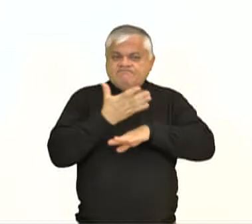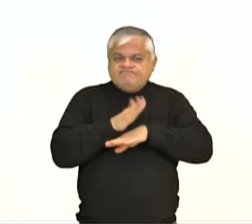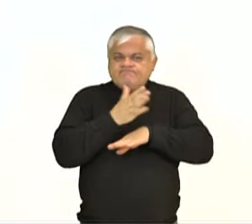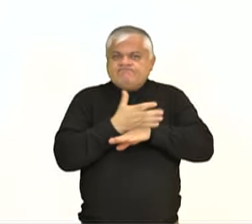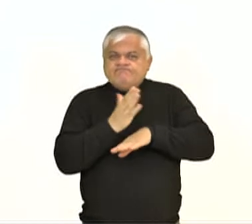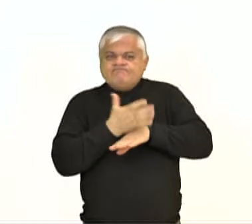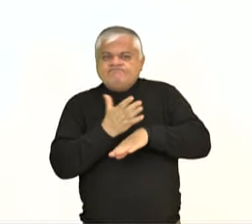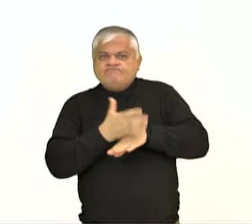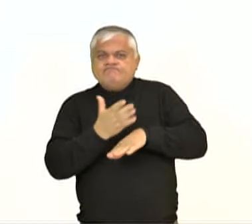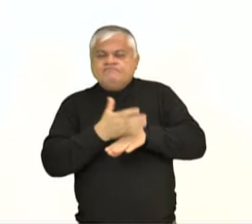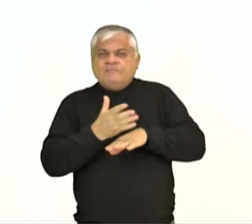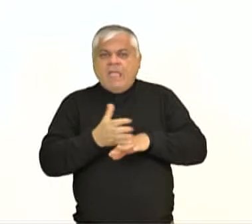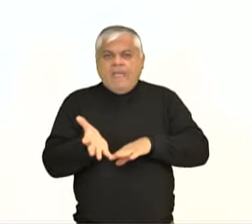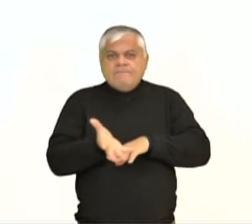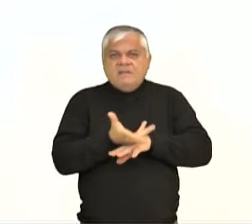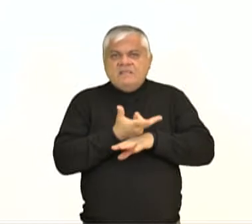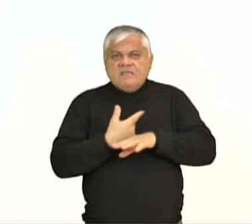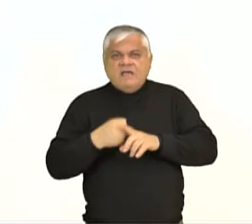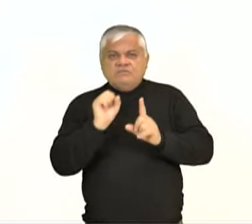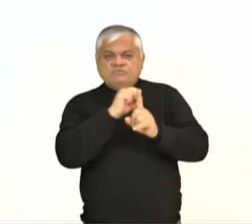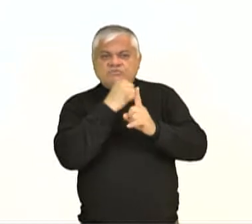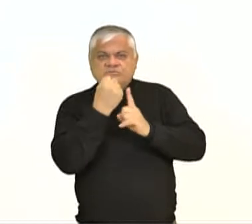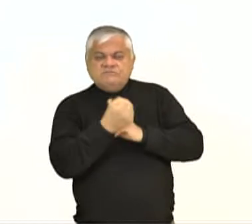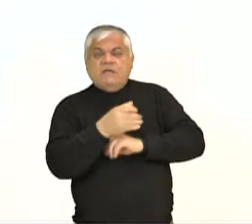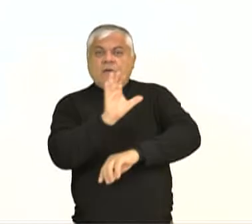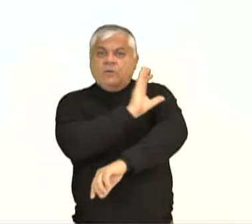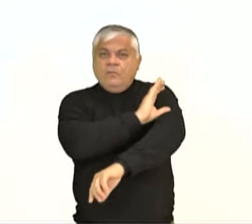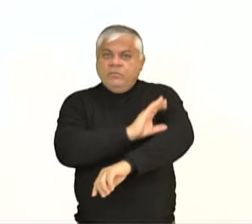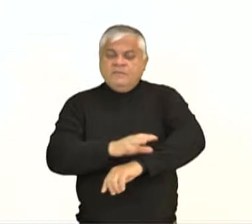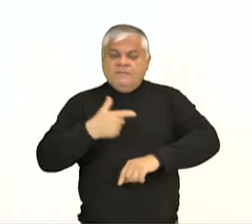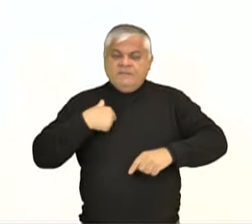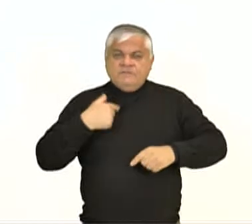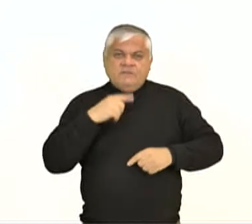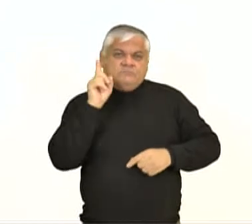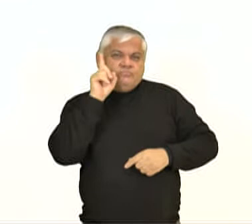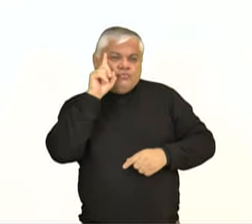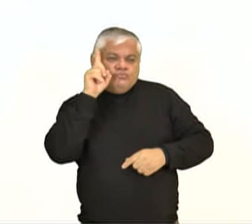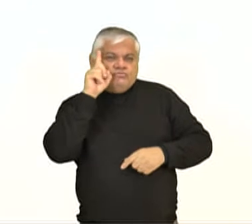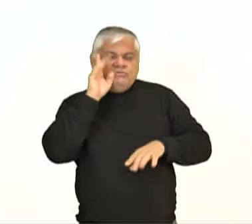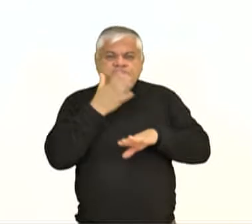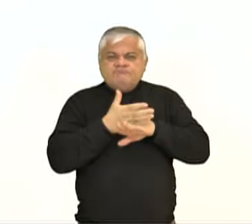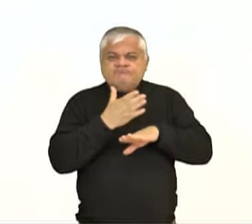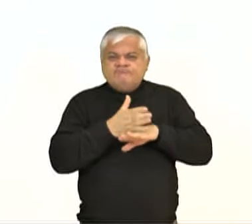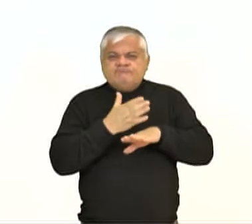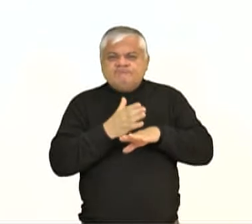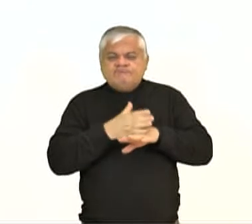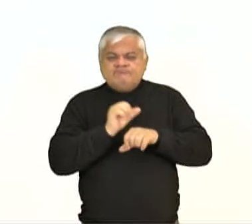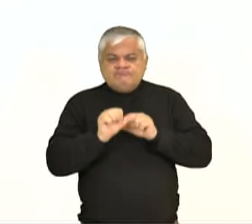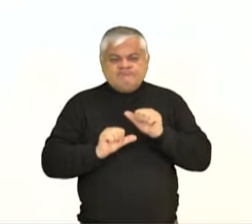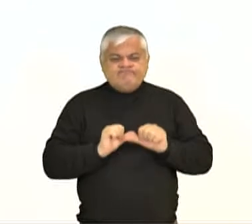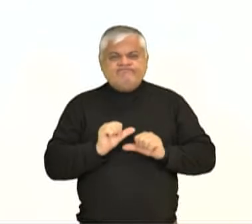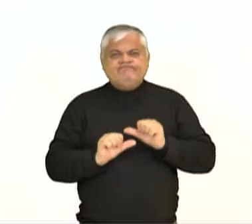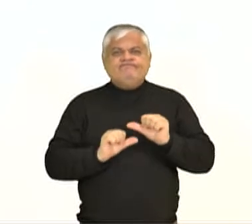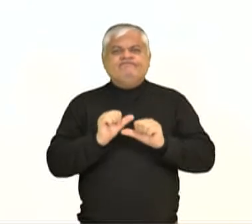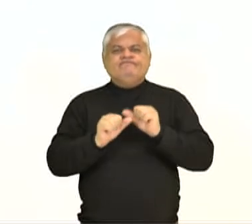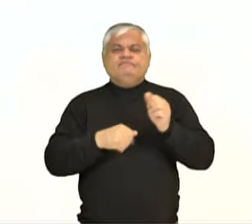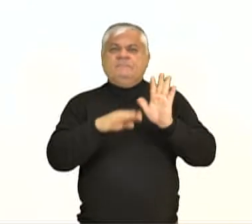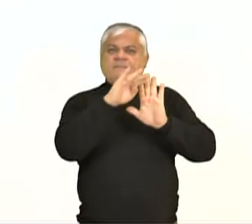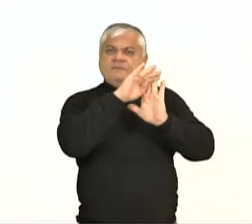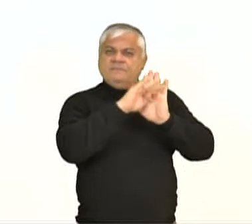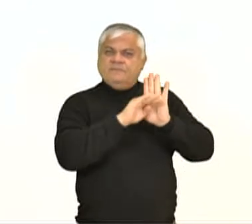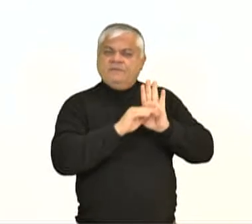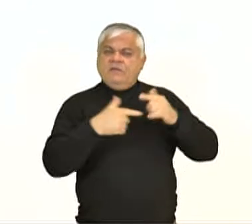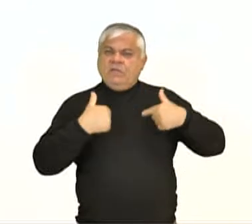serem desenvolvidas por meio de comportamentos sociais saudáveis, adequados, né? Cumprir com um cronograma, ser uma